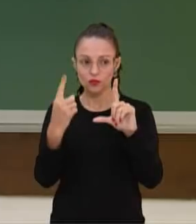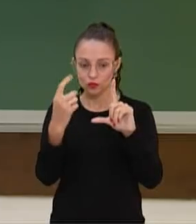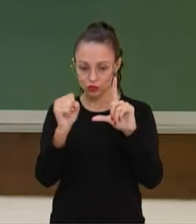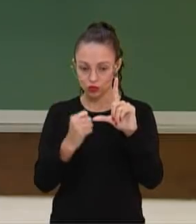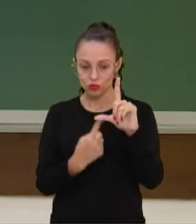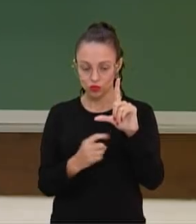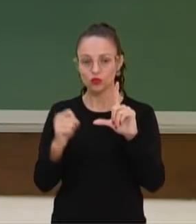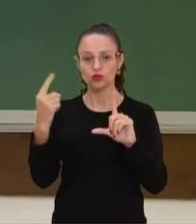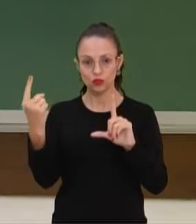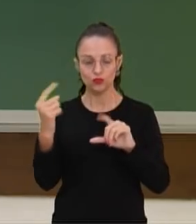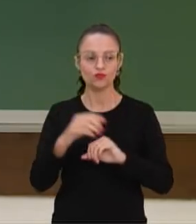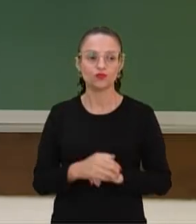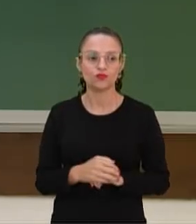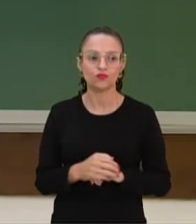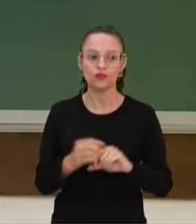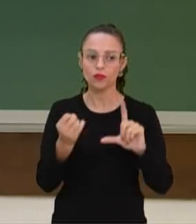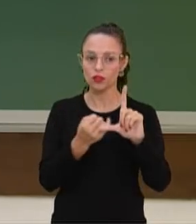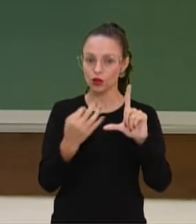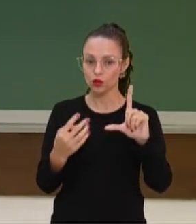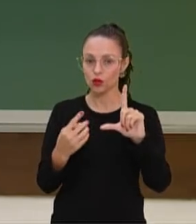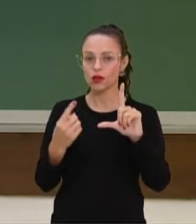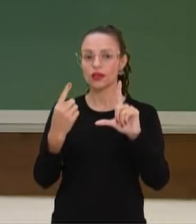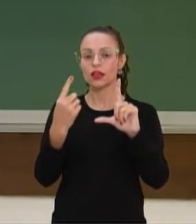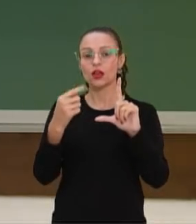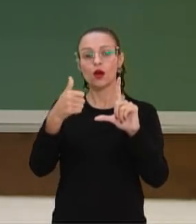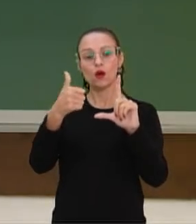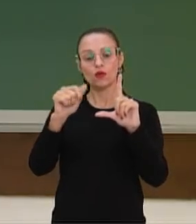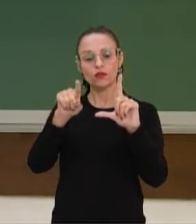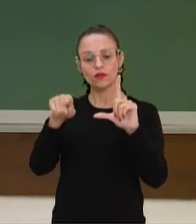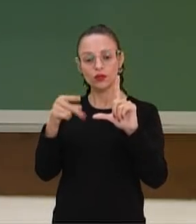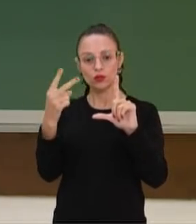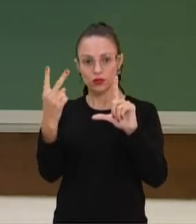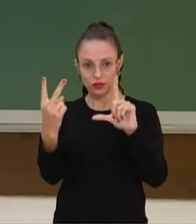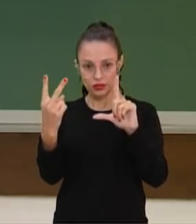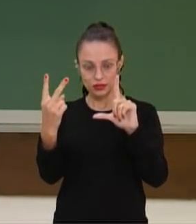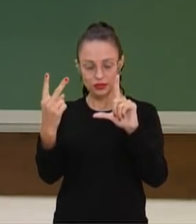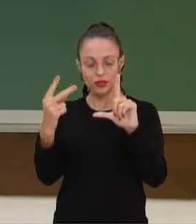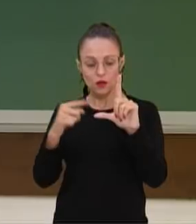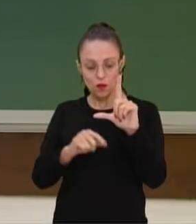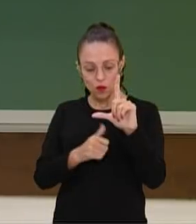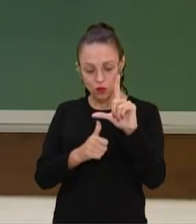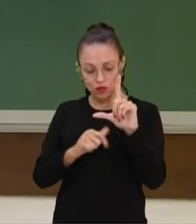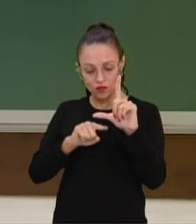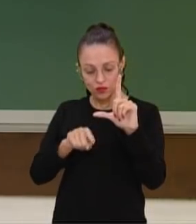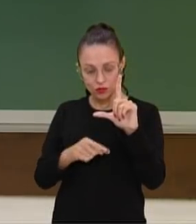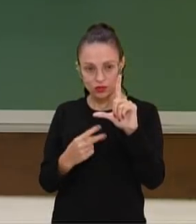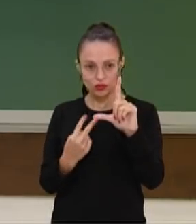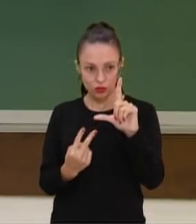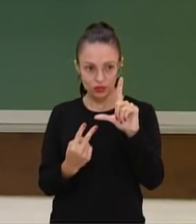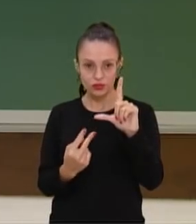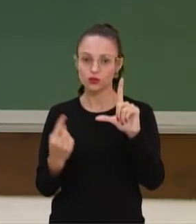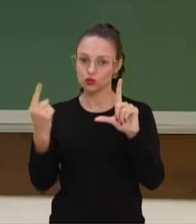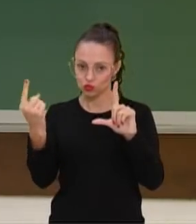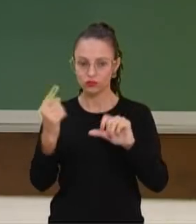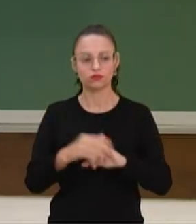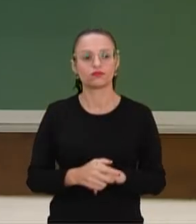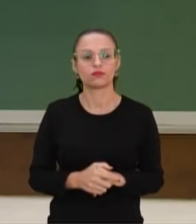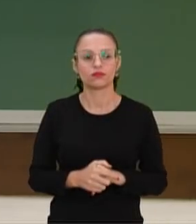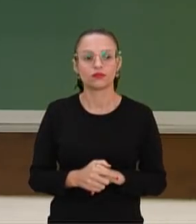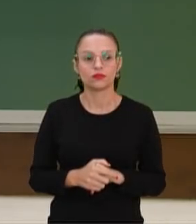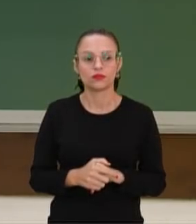18. Resposta é 1. Log de 11,2 na base 11,2, igual a